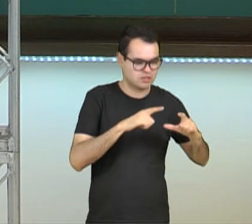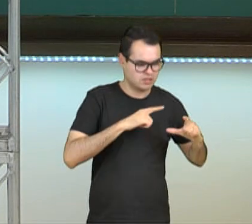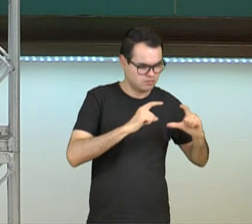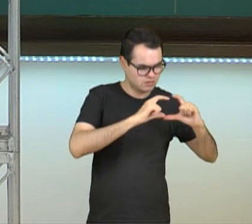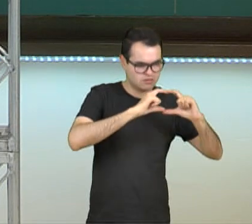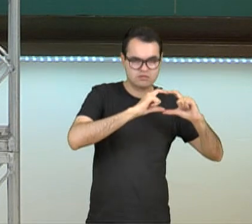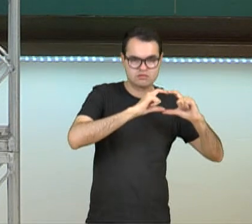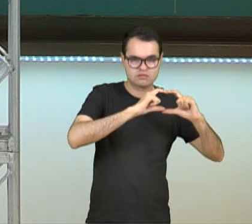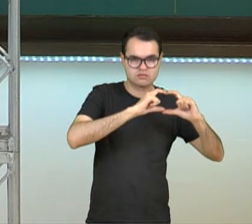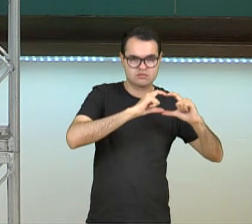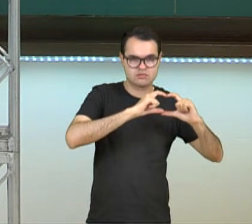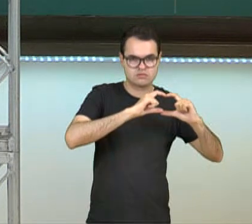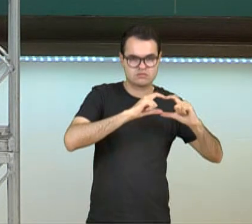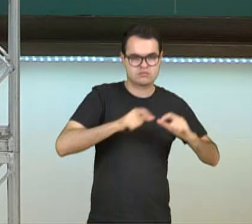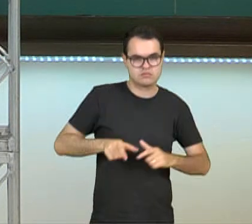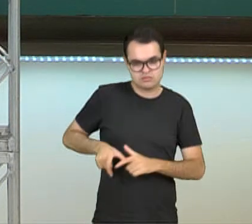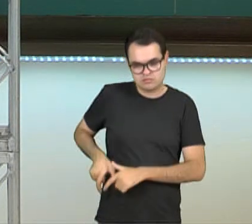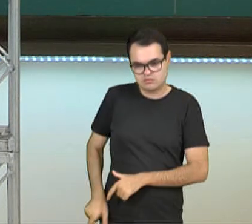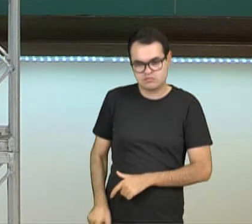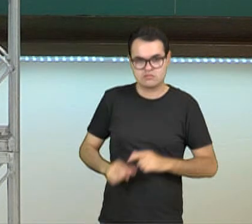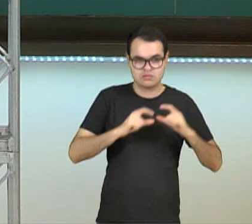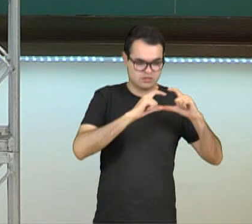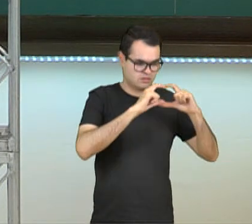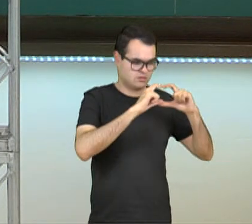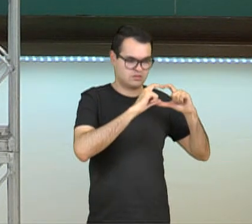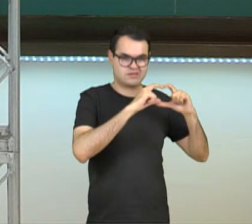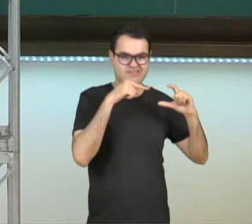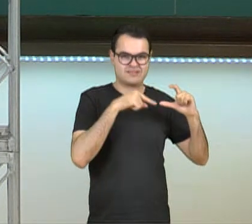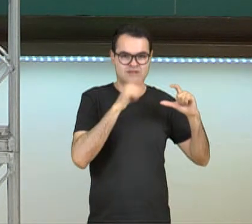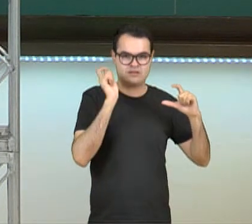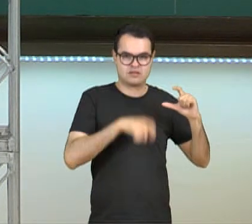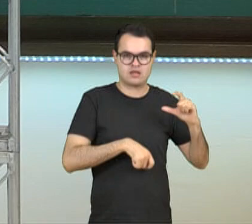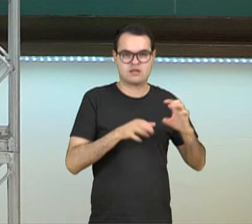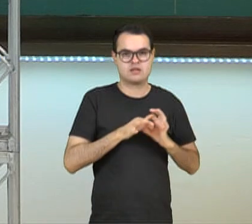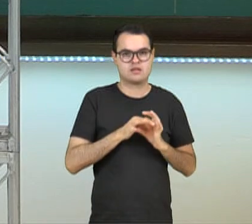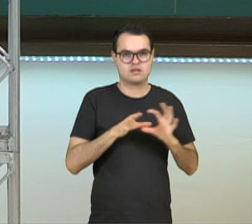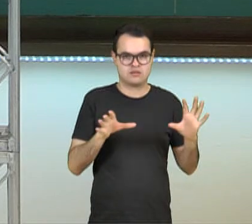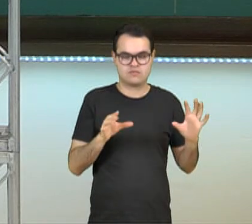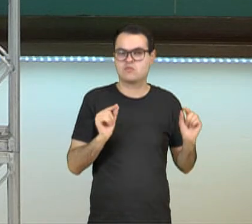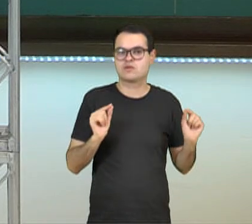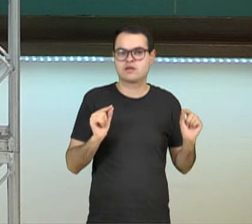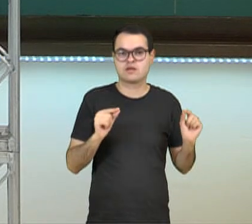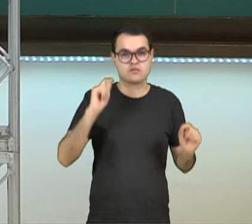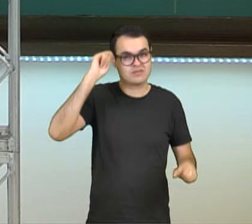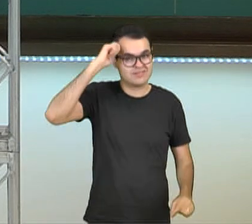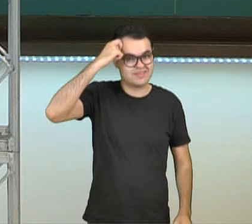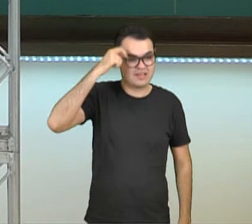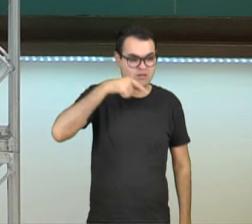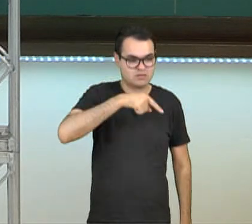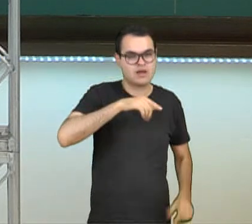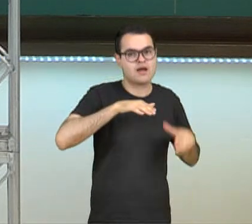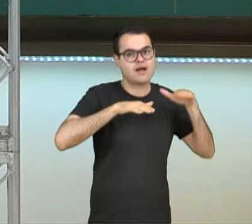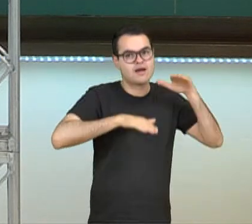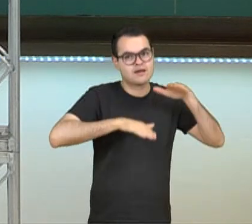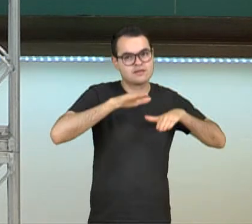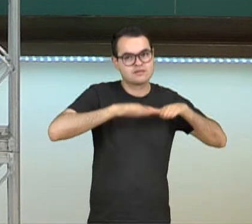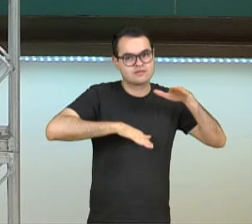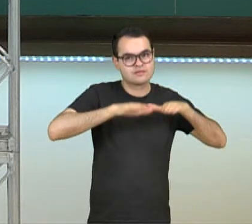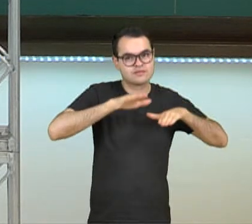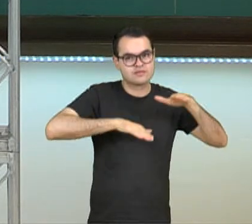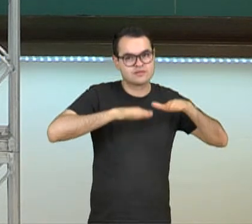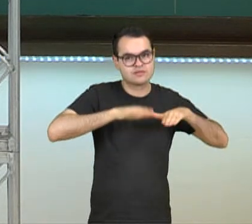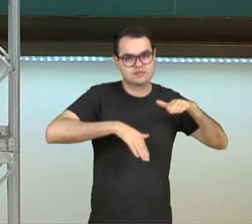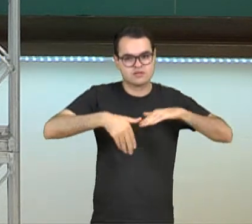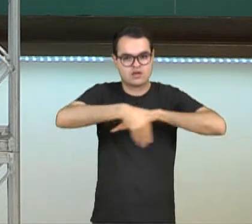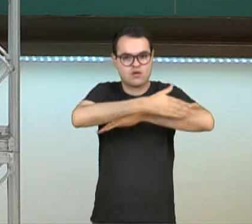uma carteirinha. Essa carteirinha dava autorização para os negros, às vezes, estarem nas ruas de